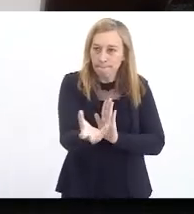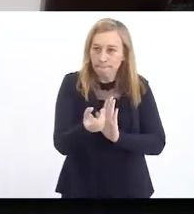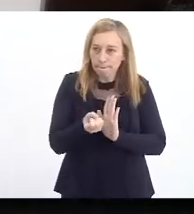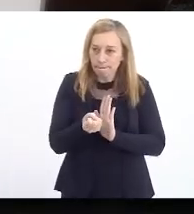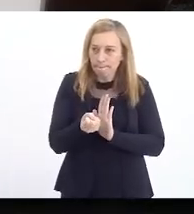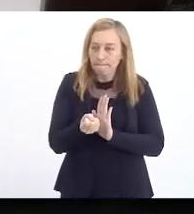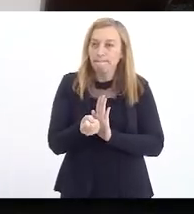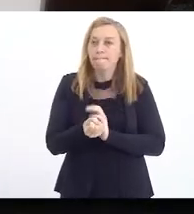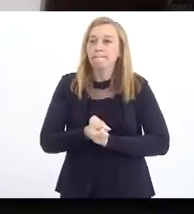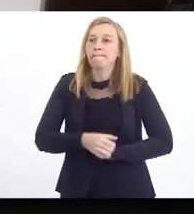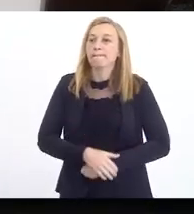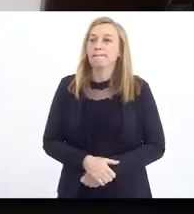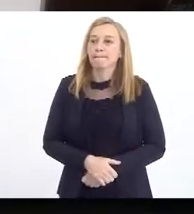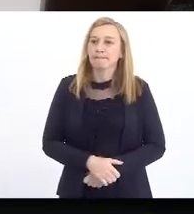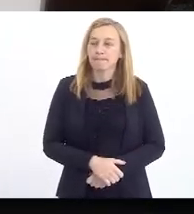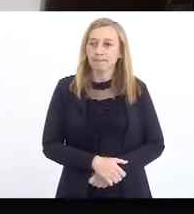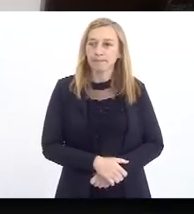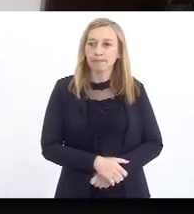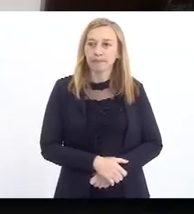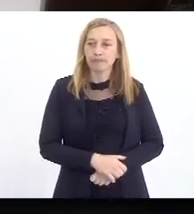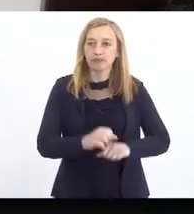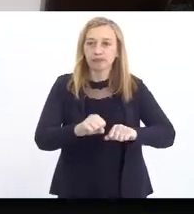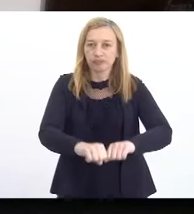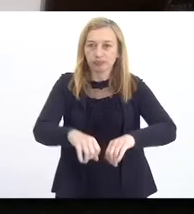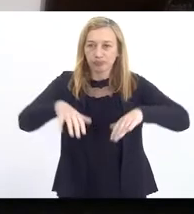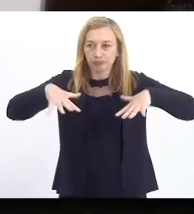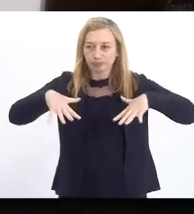recebidas em plenário.